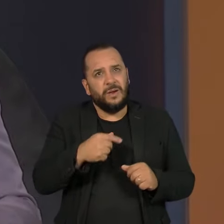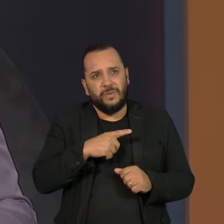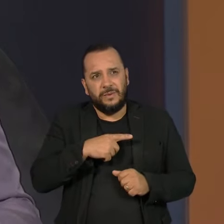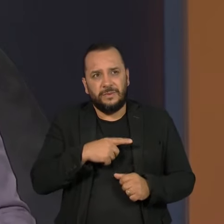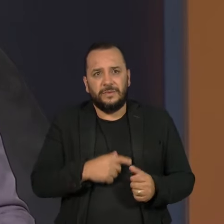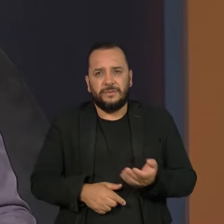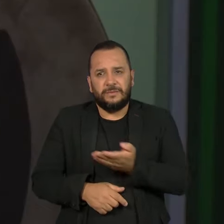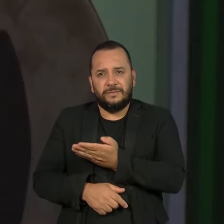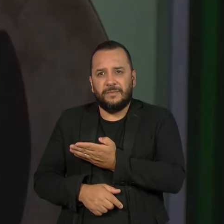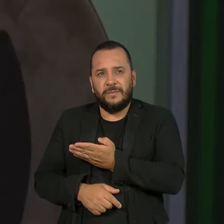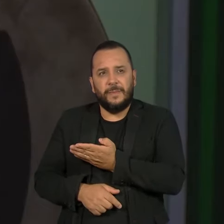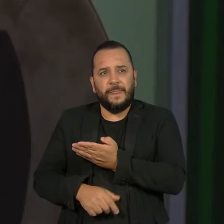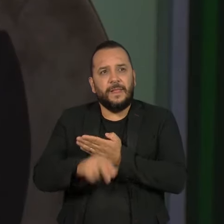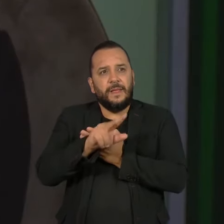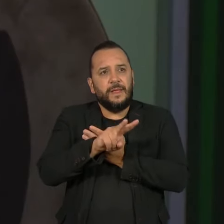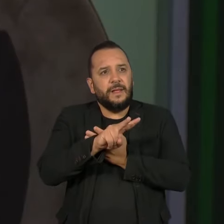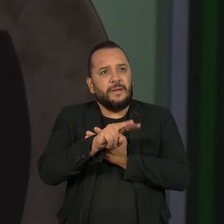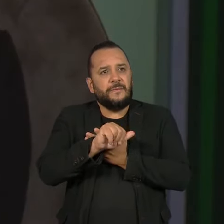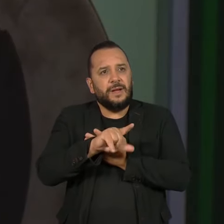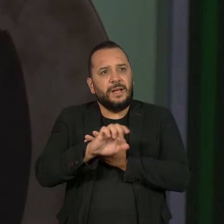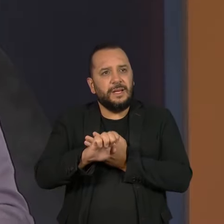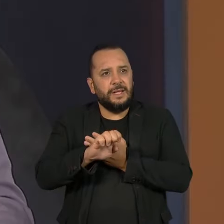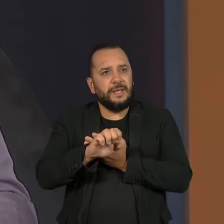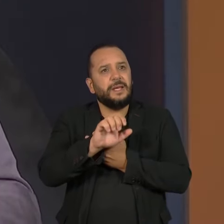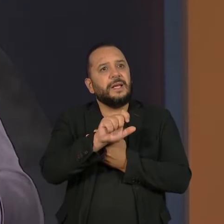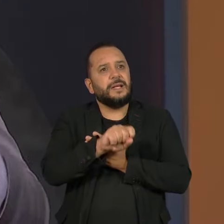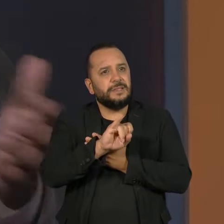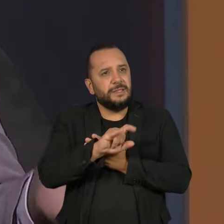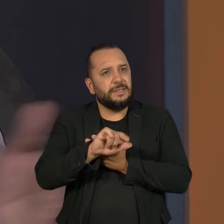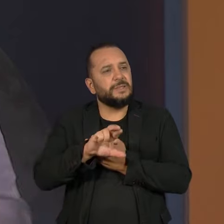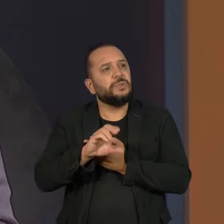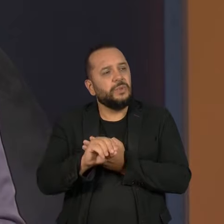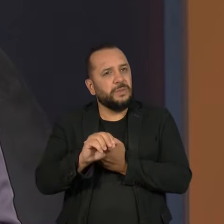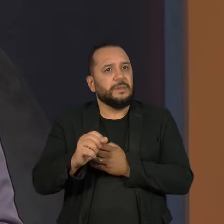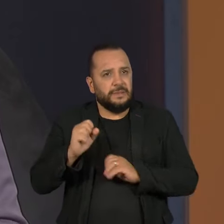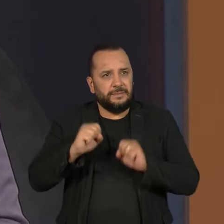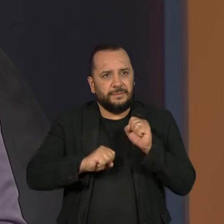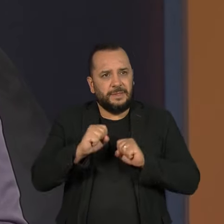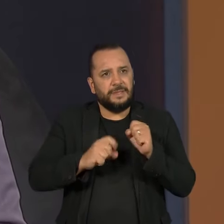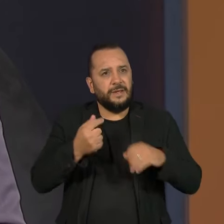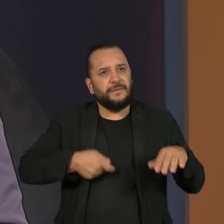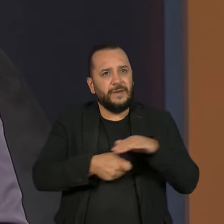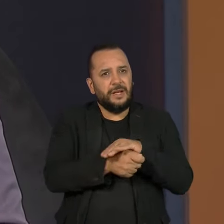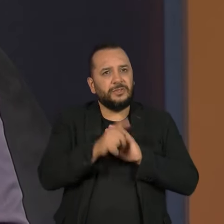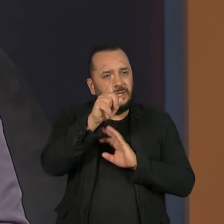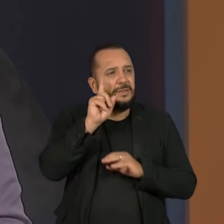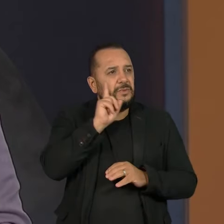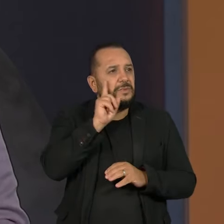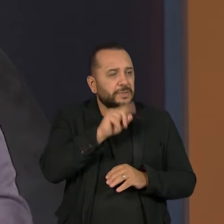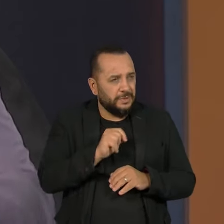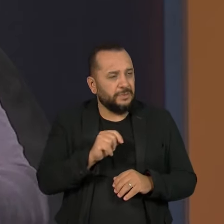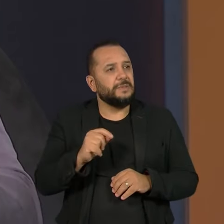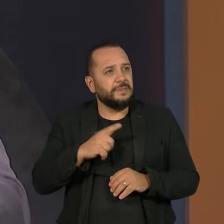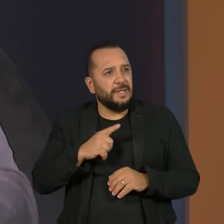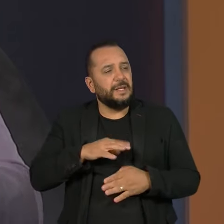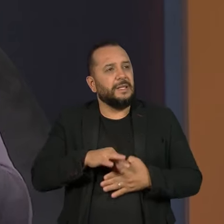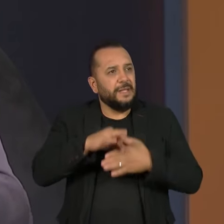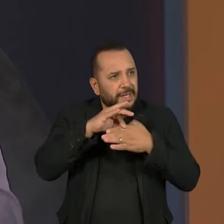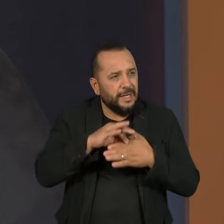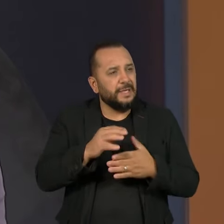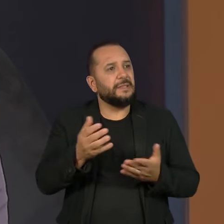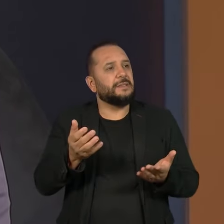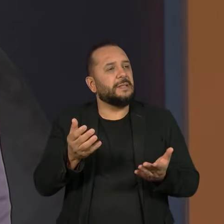do Silício, né, que as empresas vão lá, investem pesado, traz mentes brilhantes de várias partes do mundo e cria as